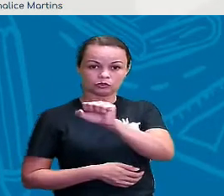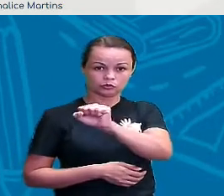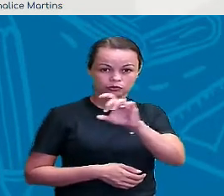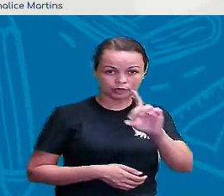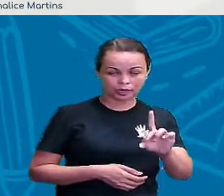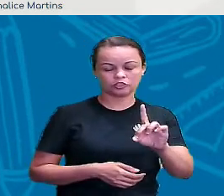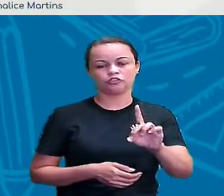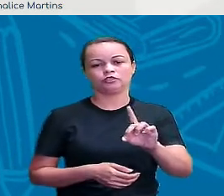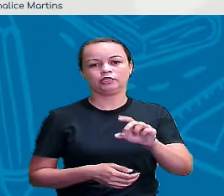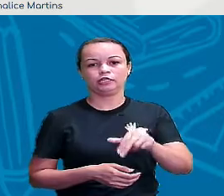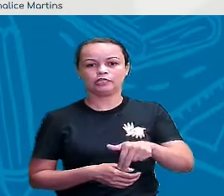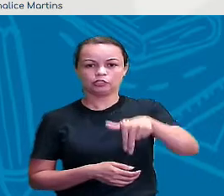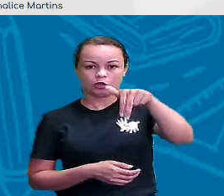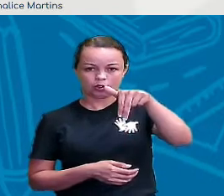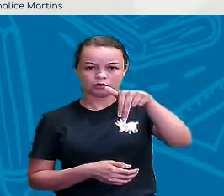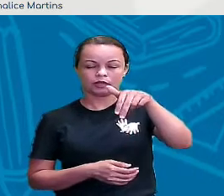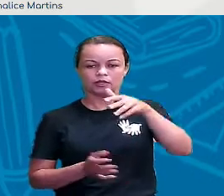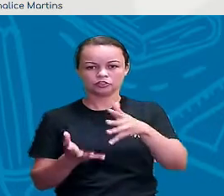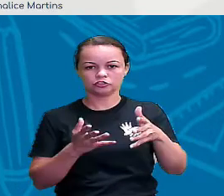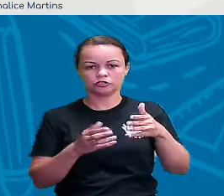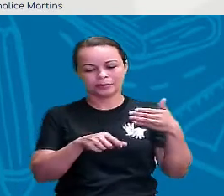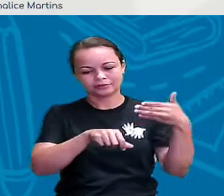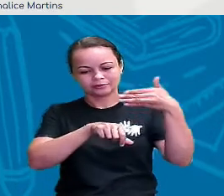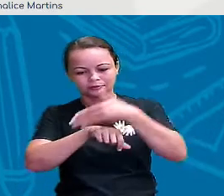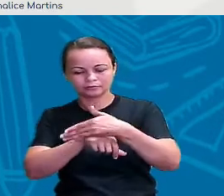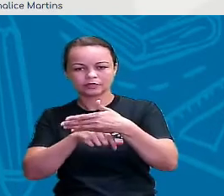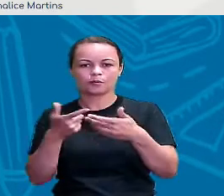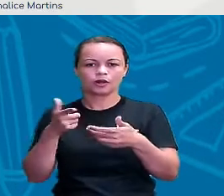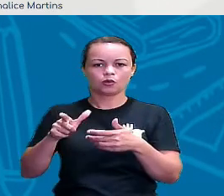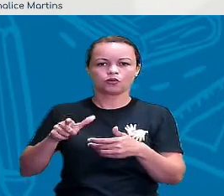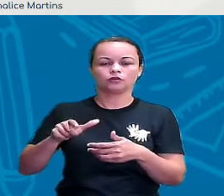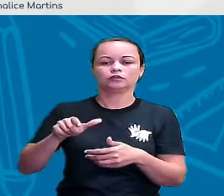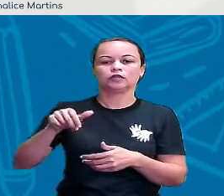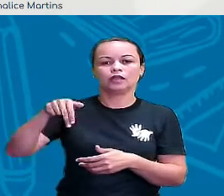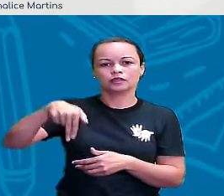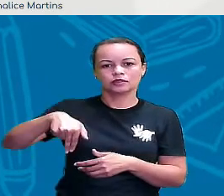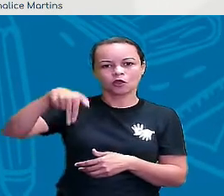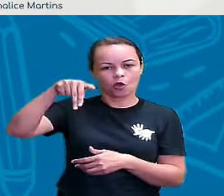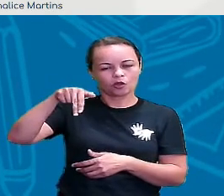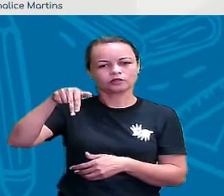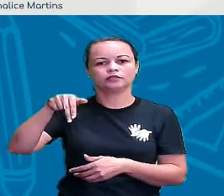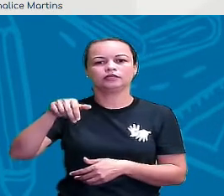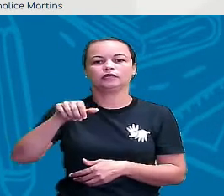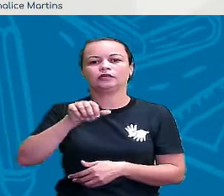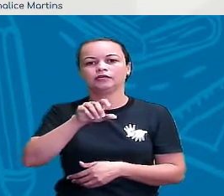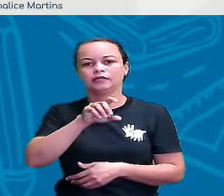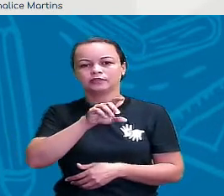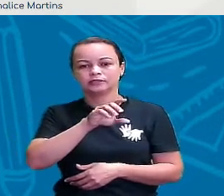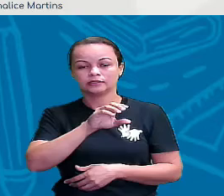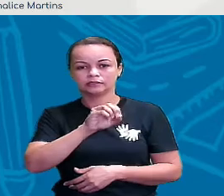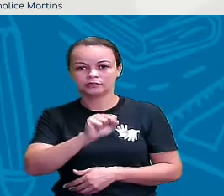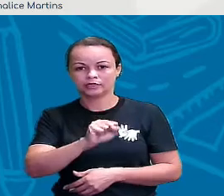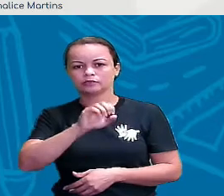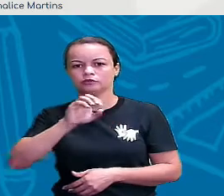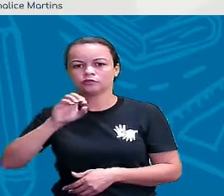para as regiões Norte e Centro-Oeste na década de 1970 a